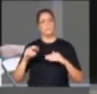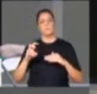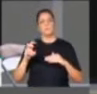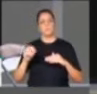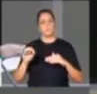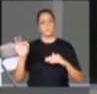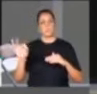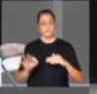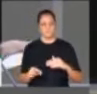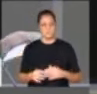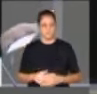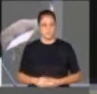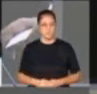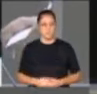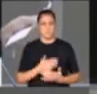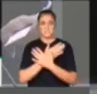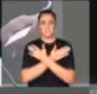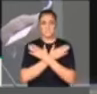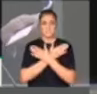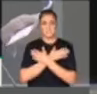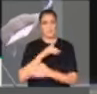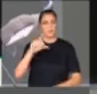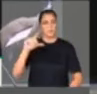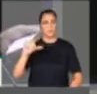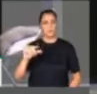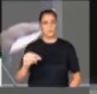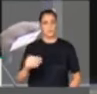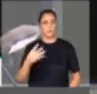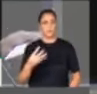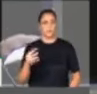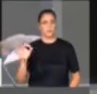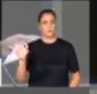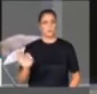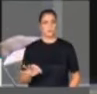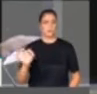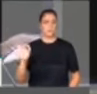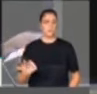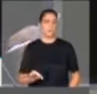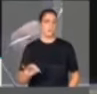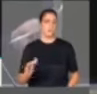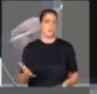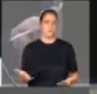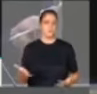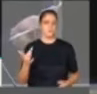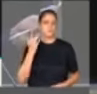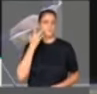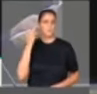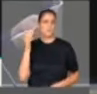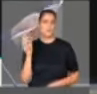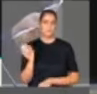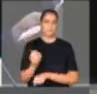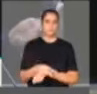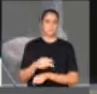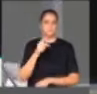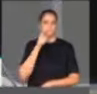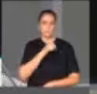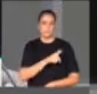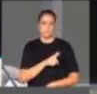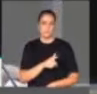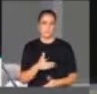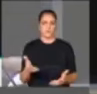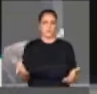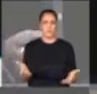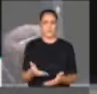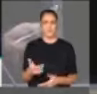Colocamos a taxa de desemprego em torno de 4%, considerado, portanto, pleno emprego, que hoje já ultrapassa 12